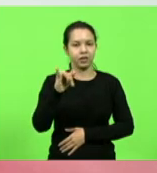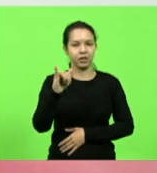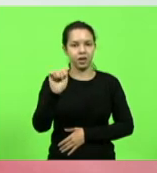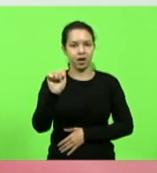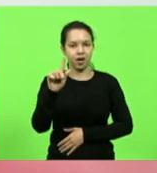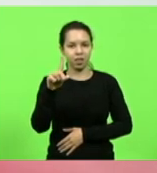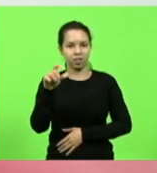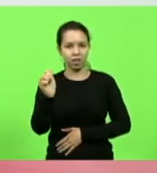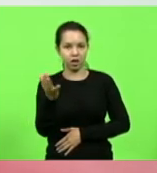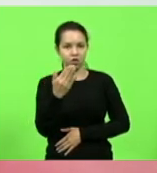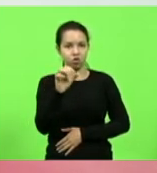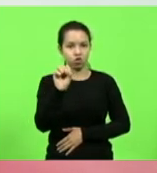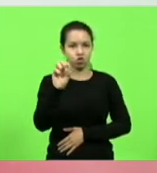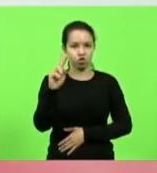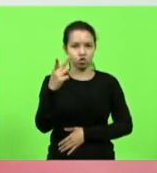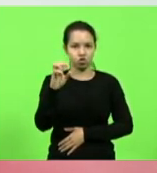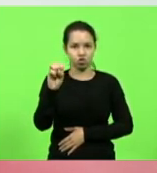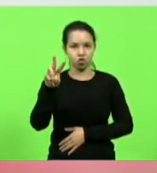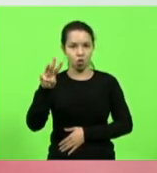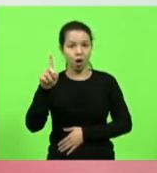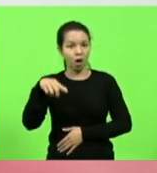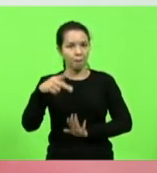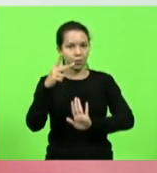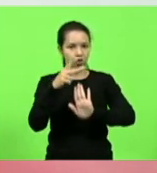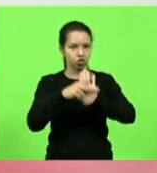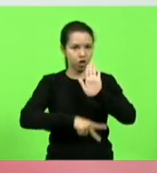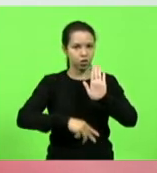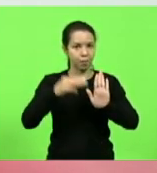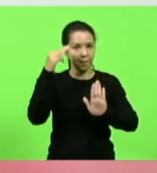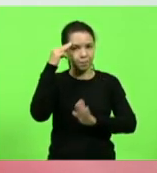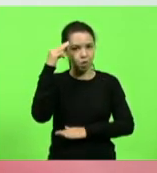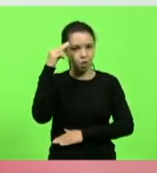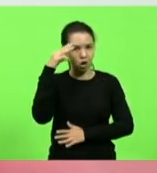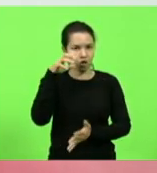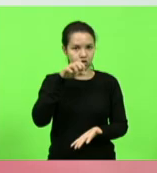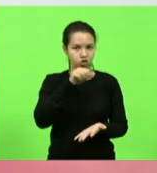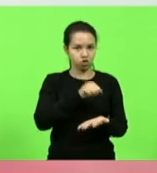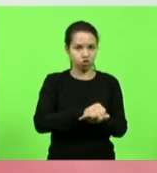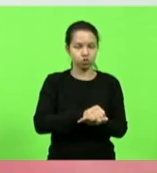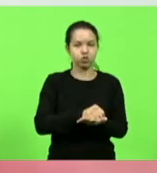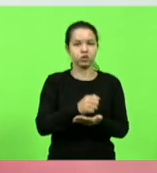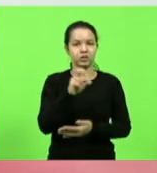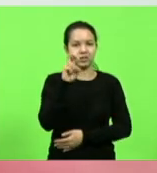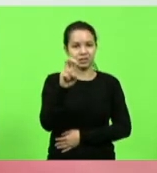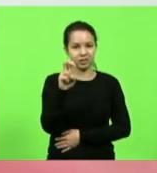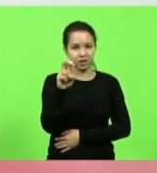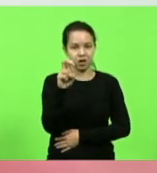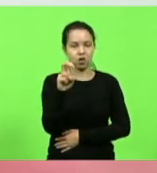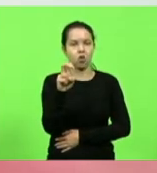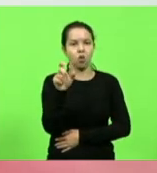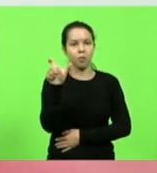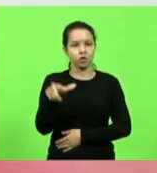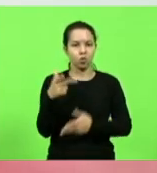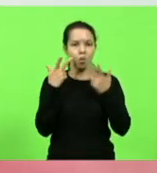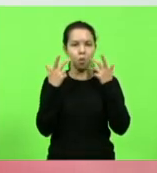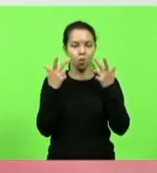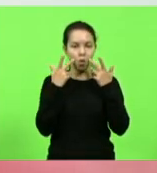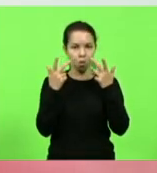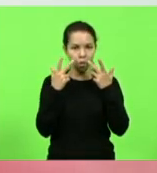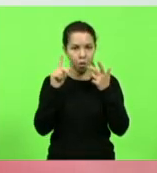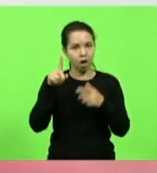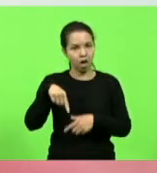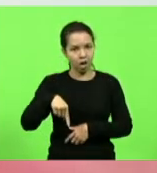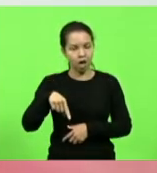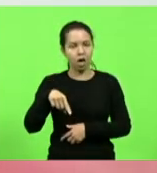memória e registro de 5 artistas homossexuais que falam em formato de podcast